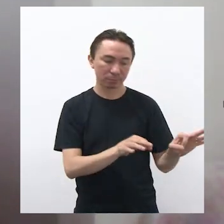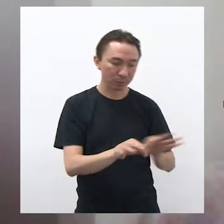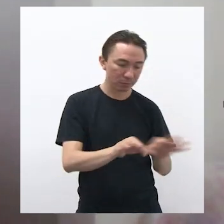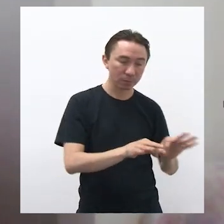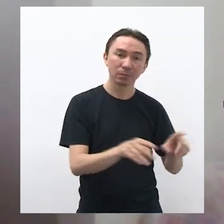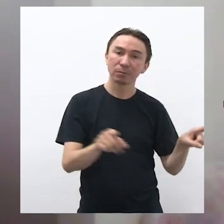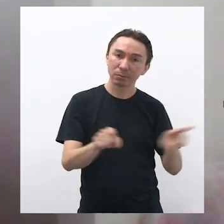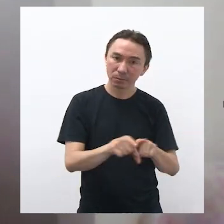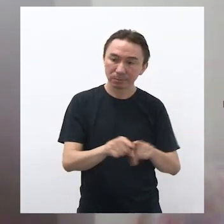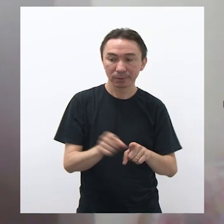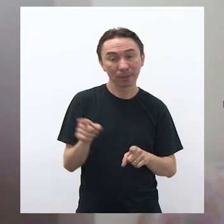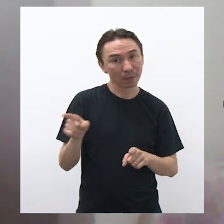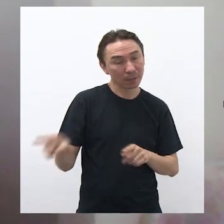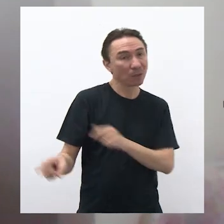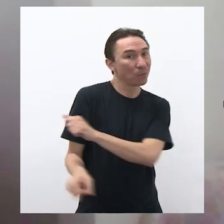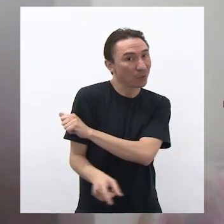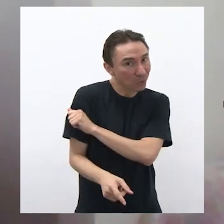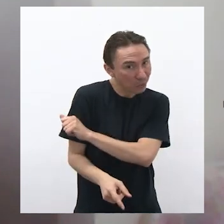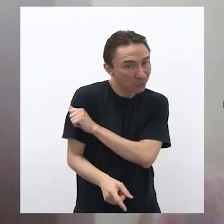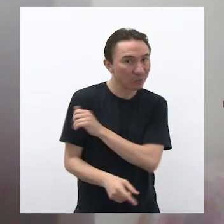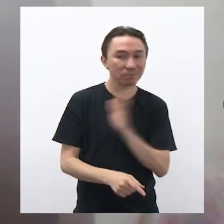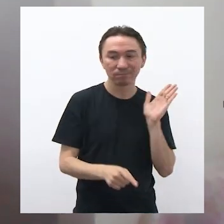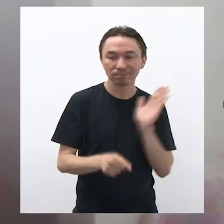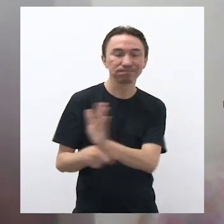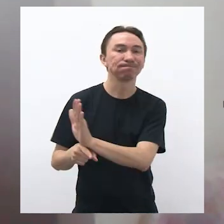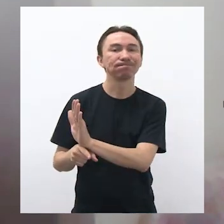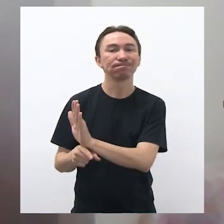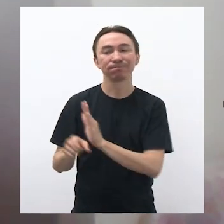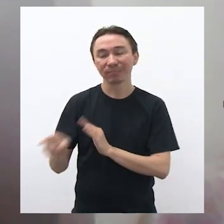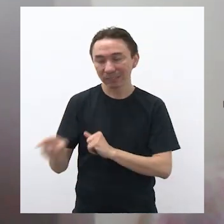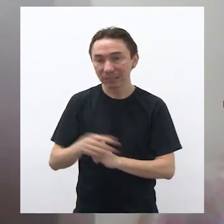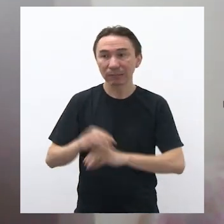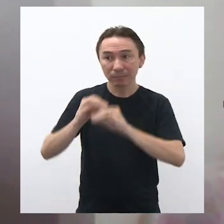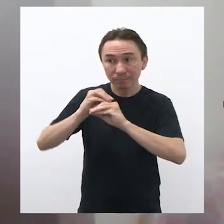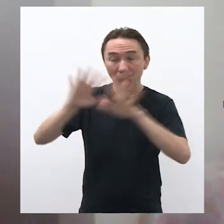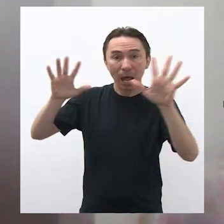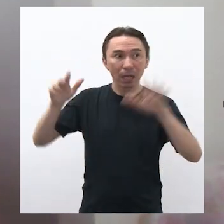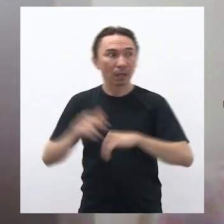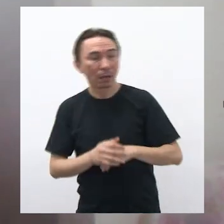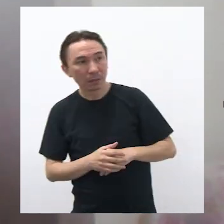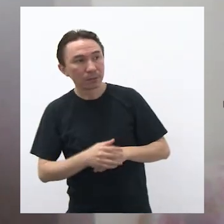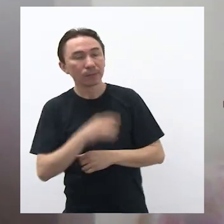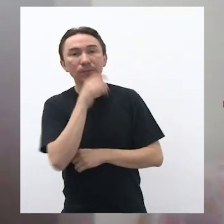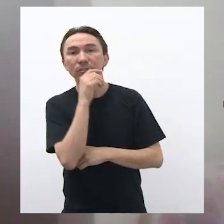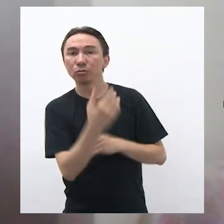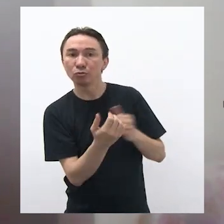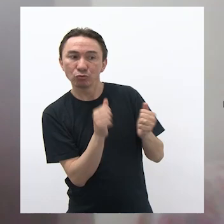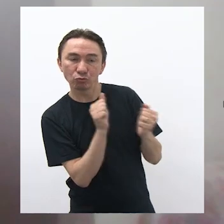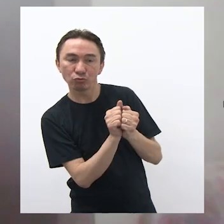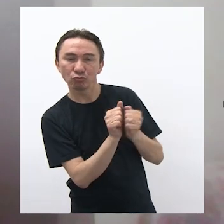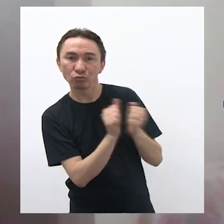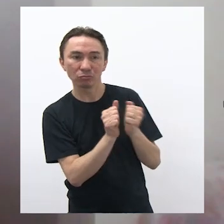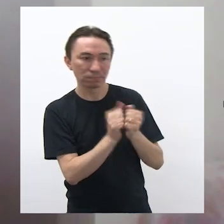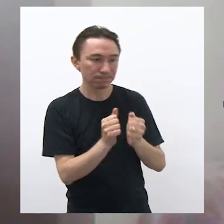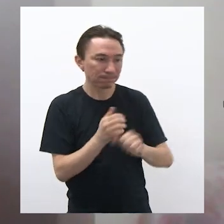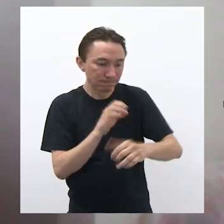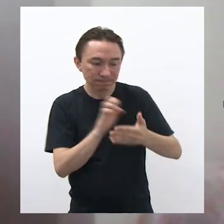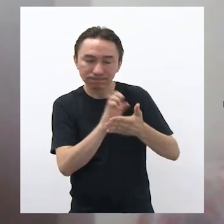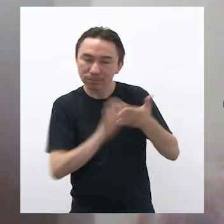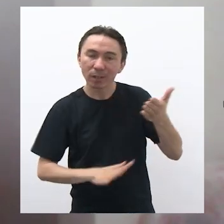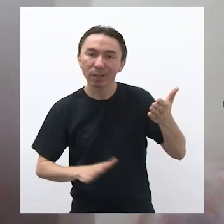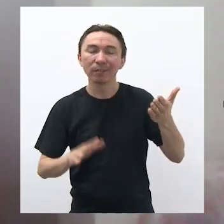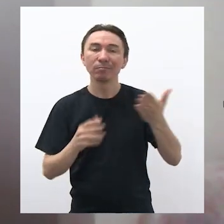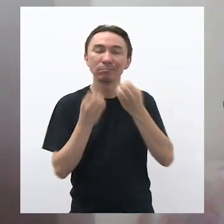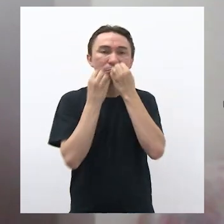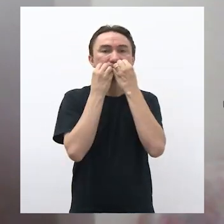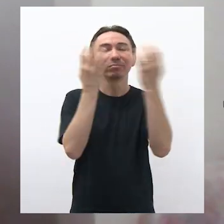gente deixa isso explícito para ele, e aí a gente consegue fazer esse exercício juntos. E sim, a tecnologia entrou